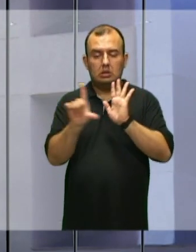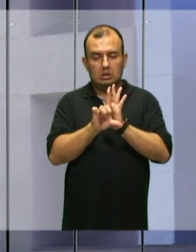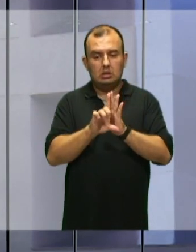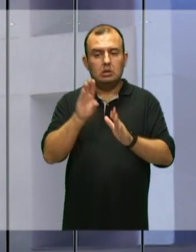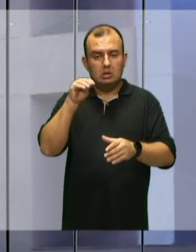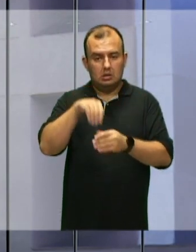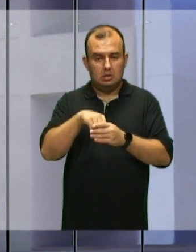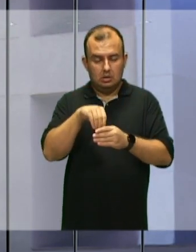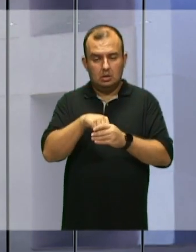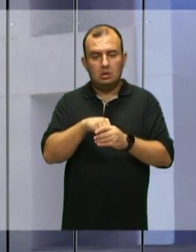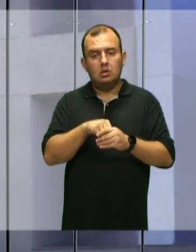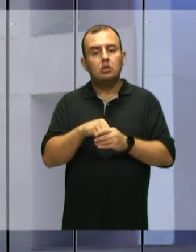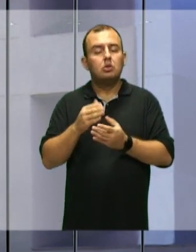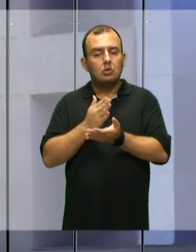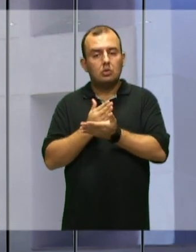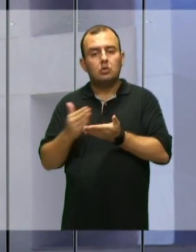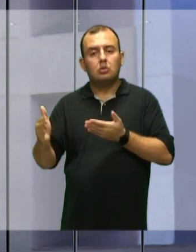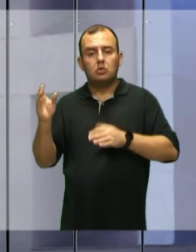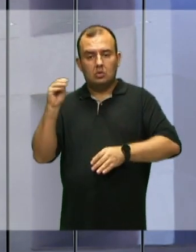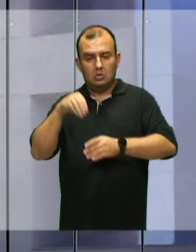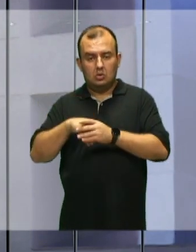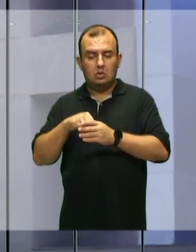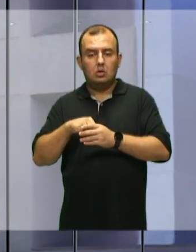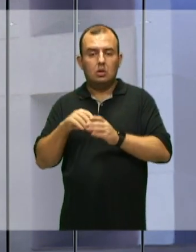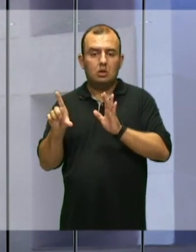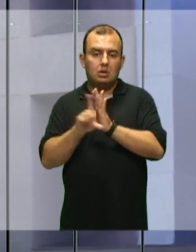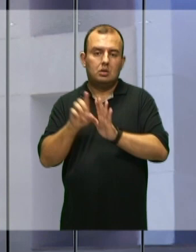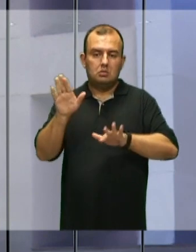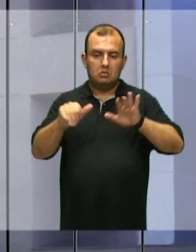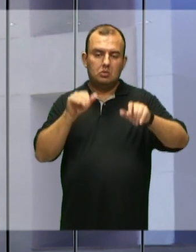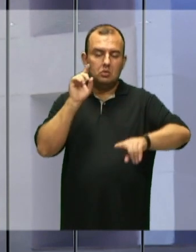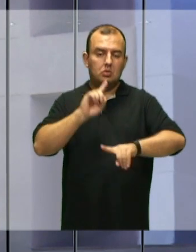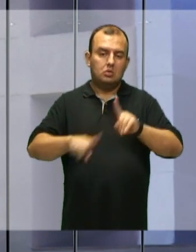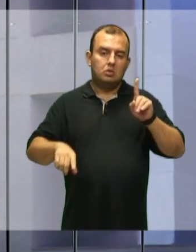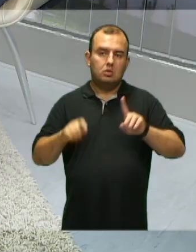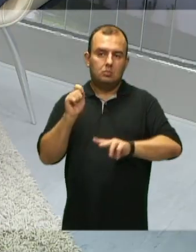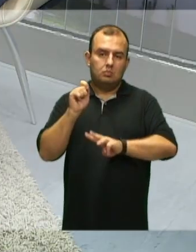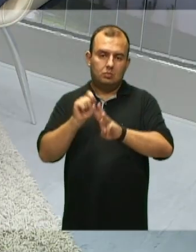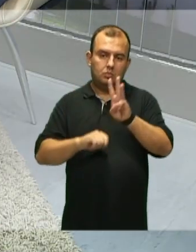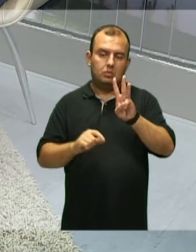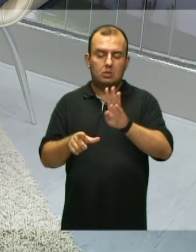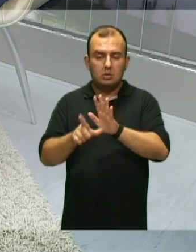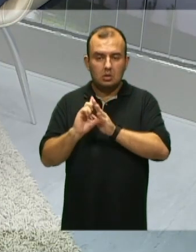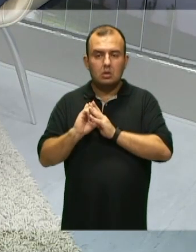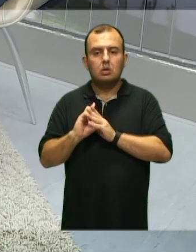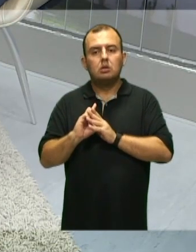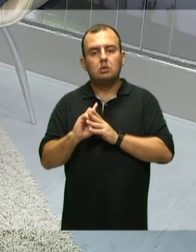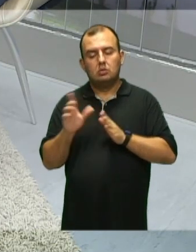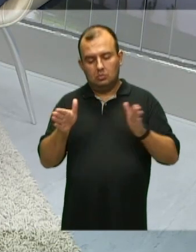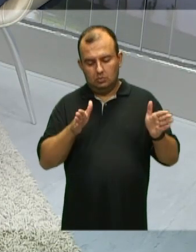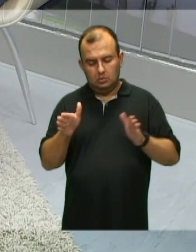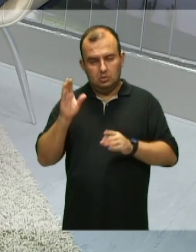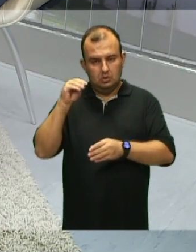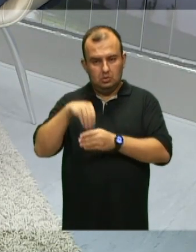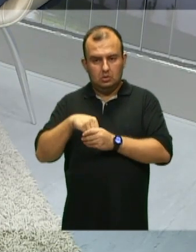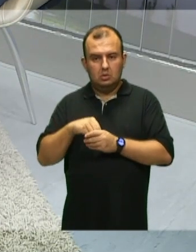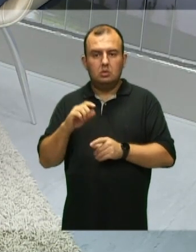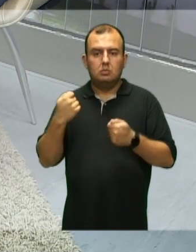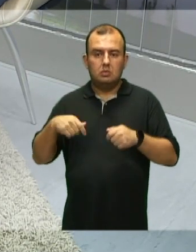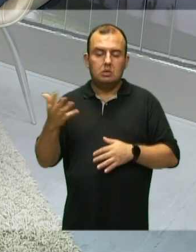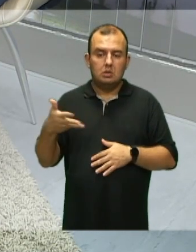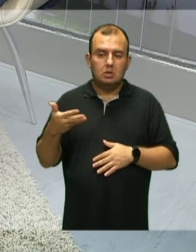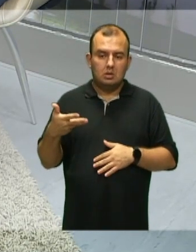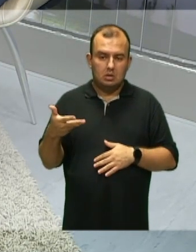Nós estamos aí próximo a uma eleição e a Lei acaba proibindo o chamamento público TRS meses antes do período eleitoral então nós estamos numa pressa muito